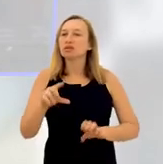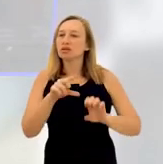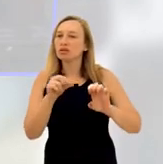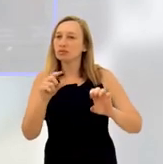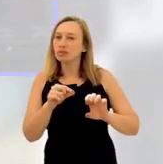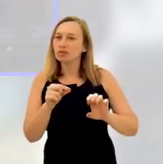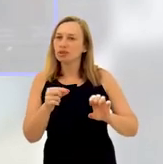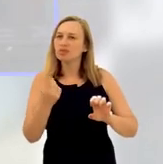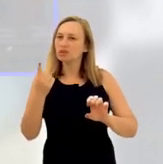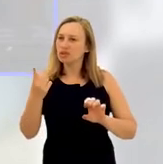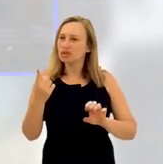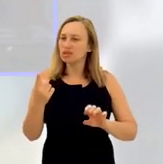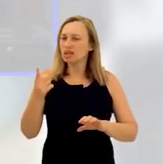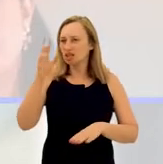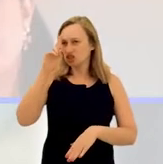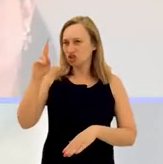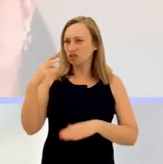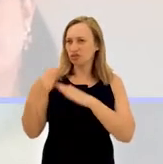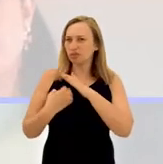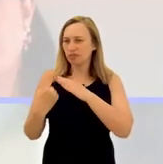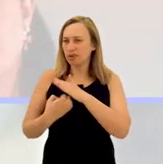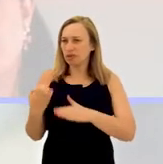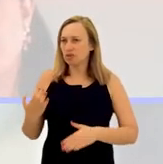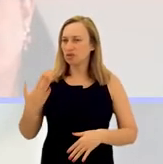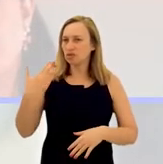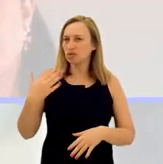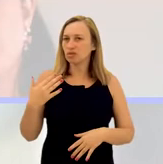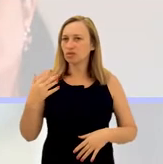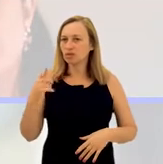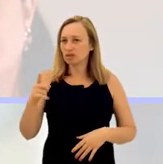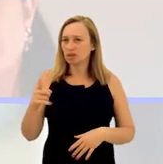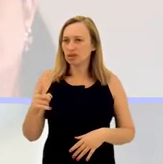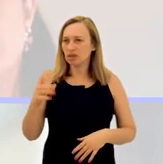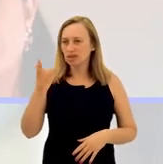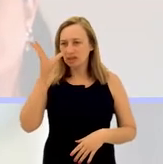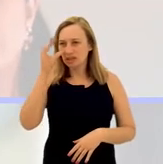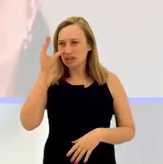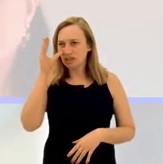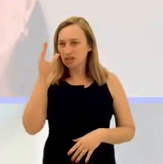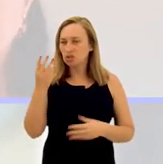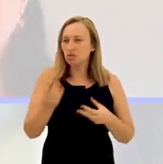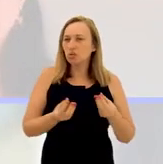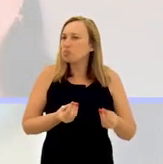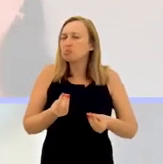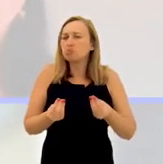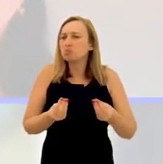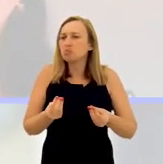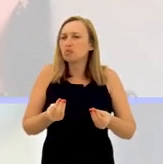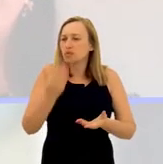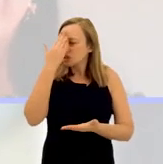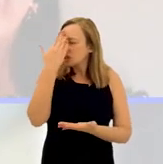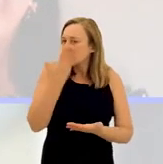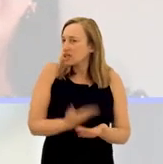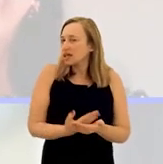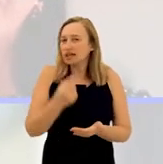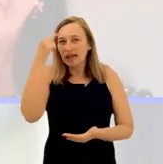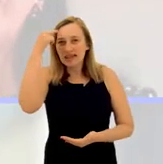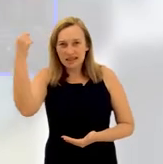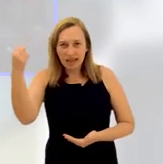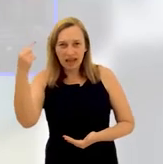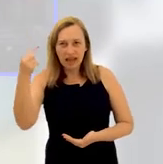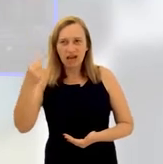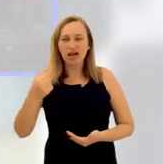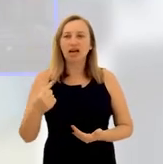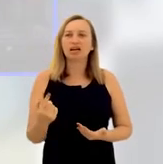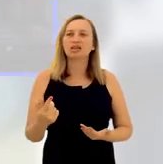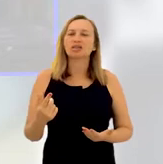seu lado mais empresarial que a levou a abraçar a ideia também do projeto? Queria que você contasse para a gente o que levou você a